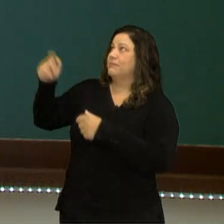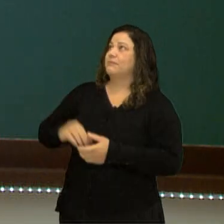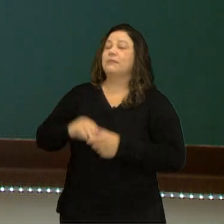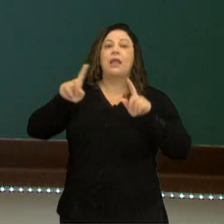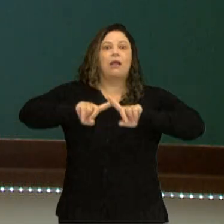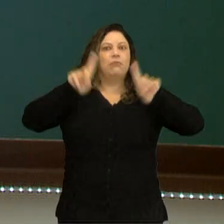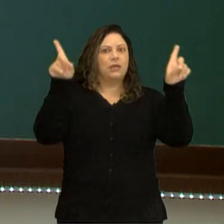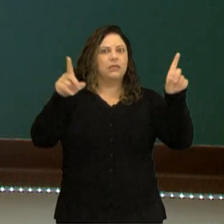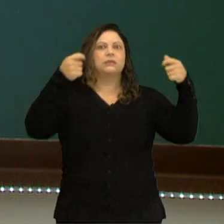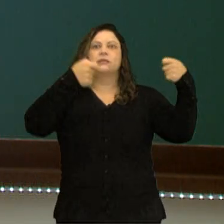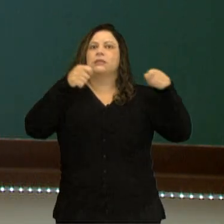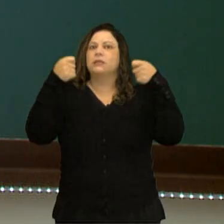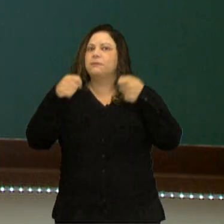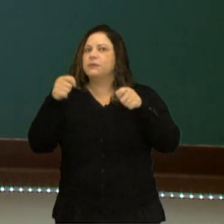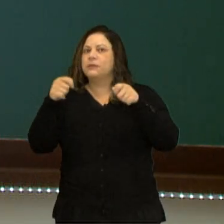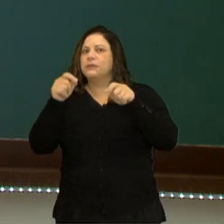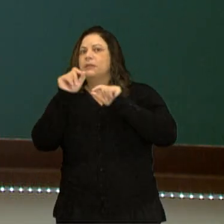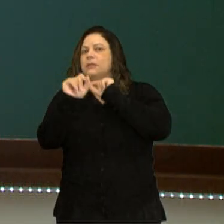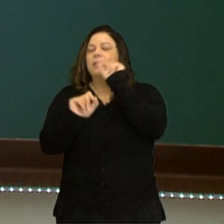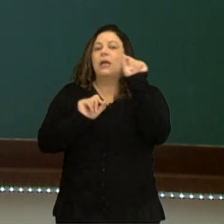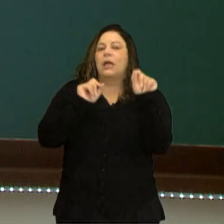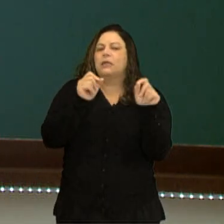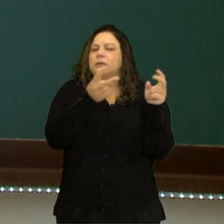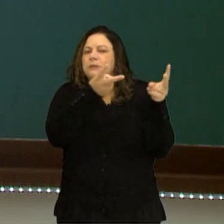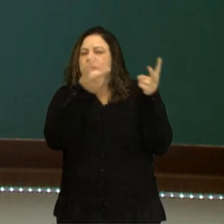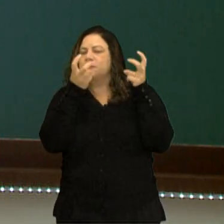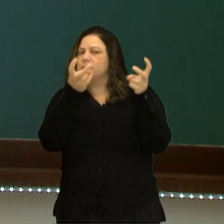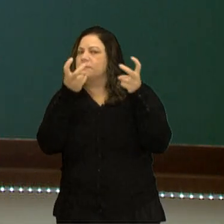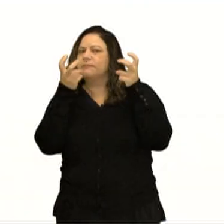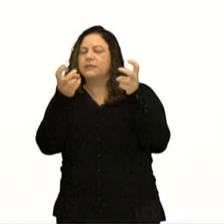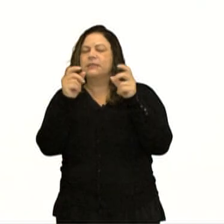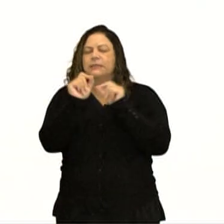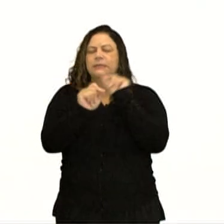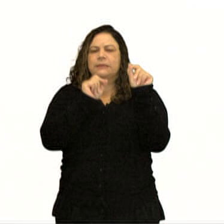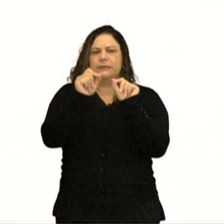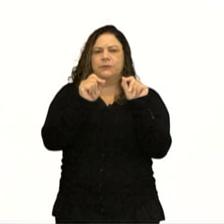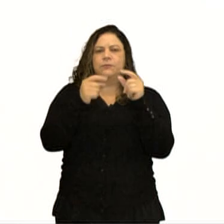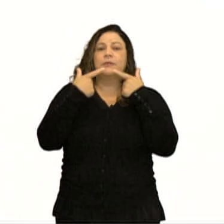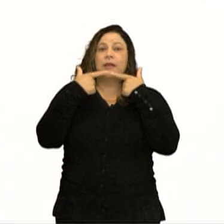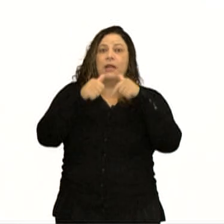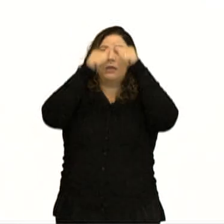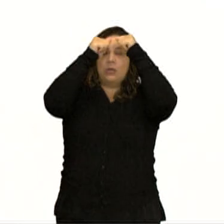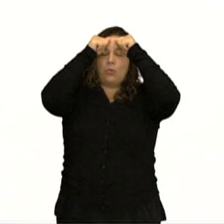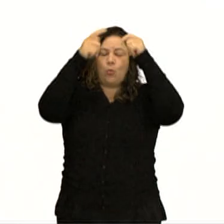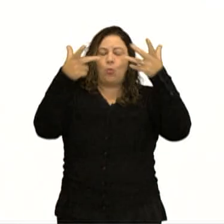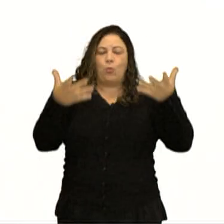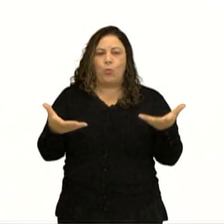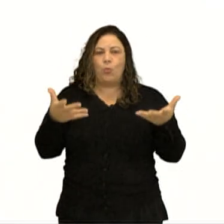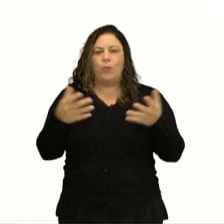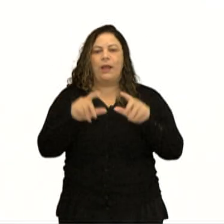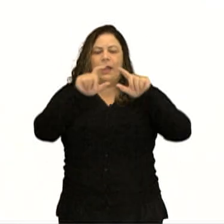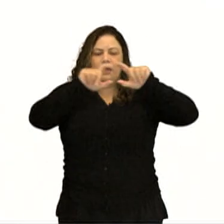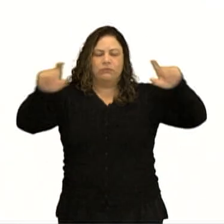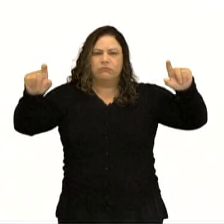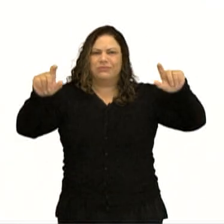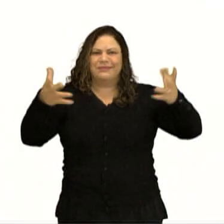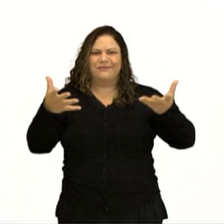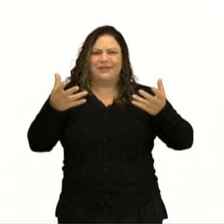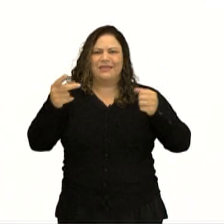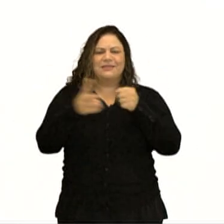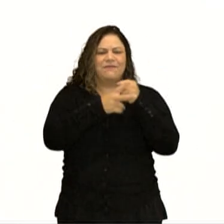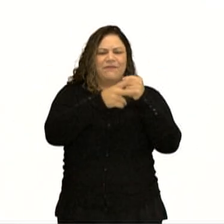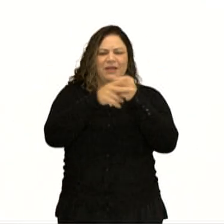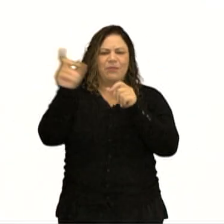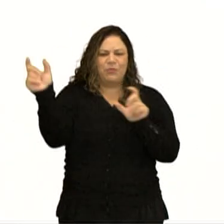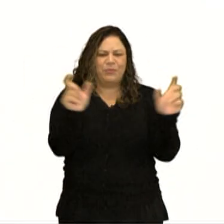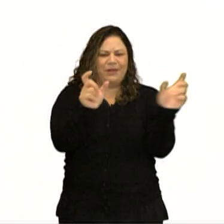preciso precaver-se contra essas armadilhas da linguagem, que recusa, ele que tão facilmente